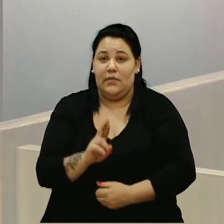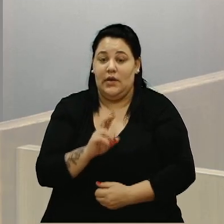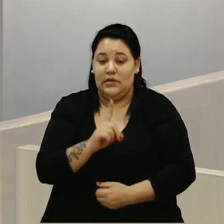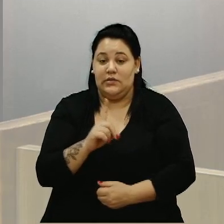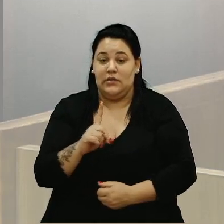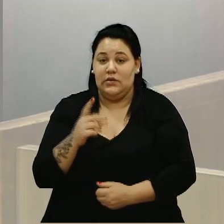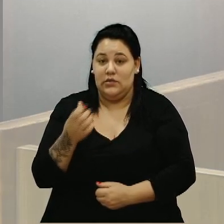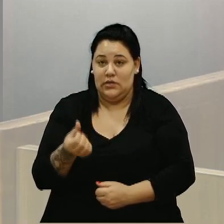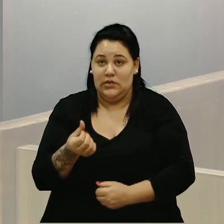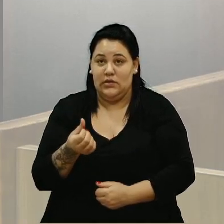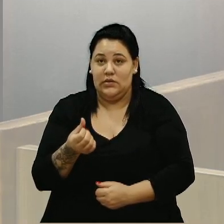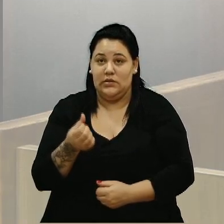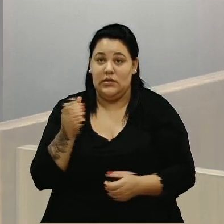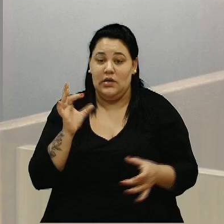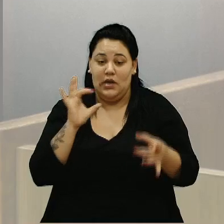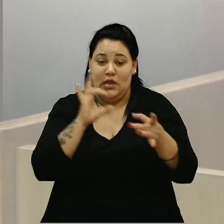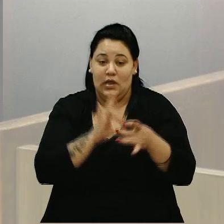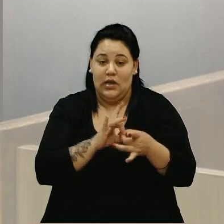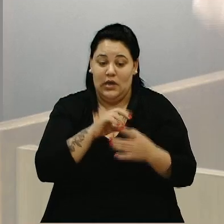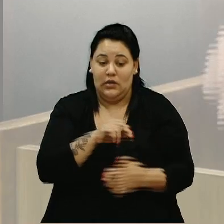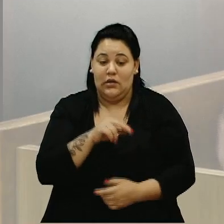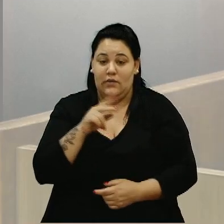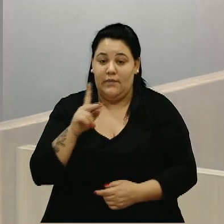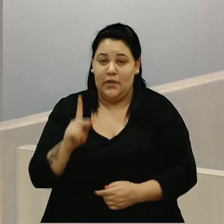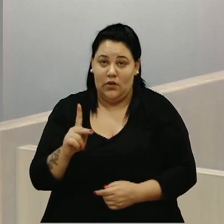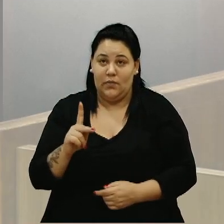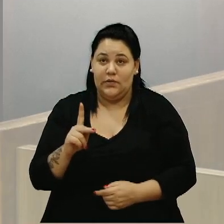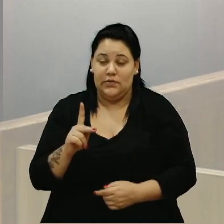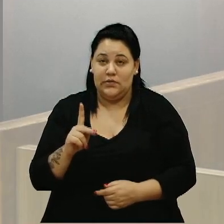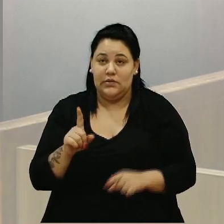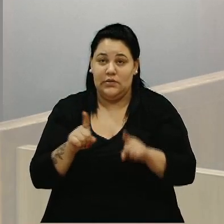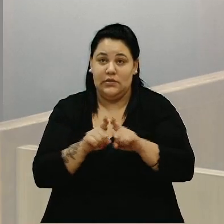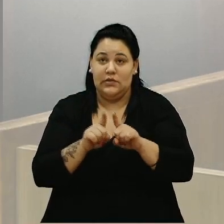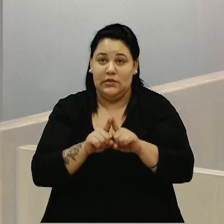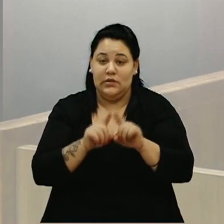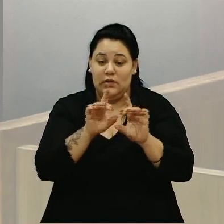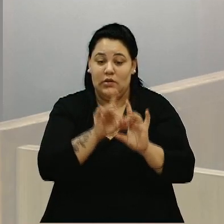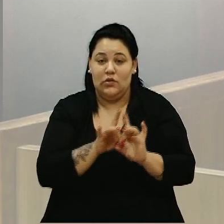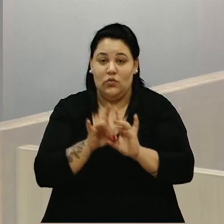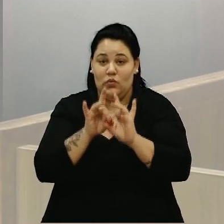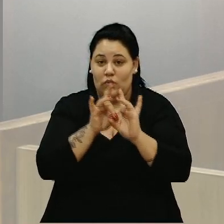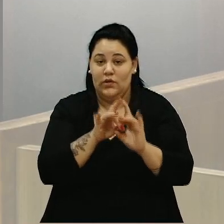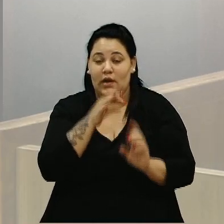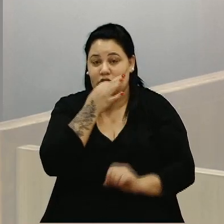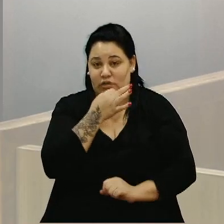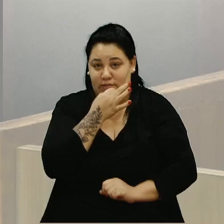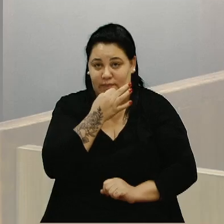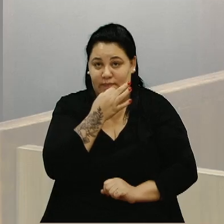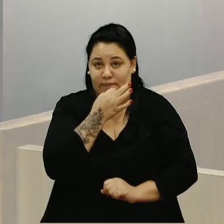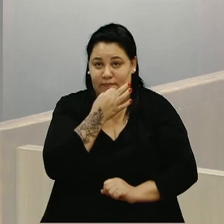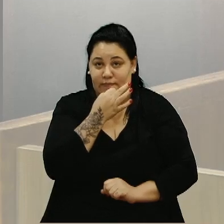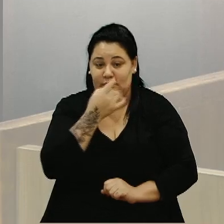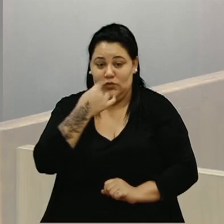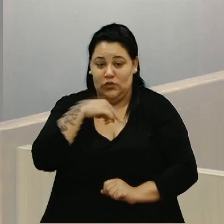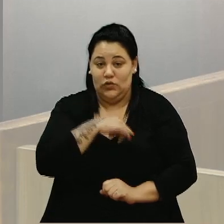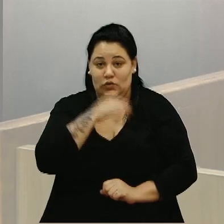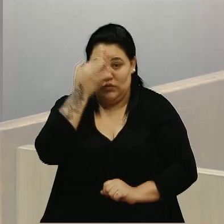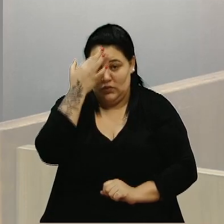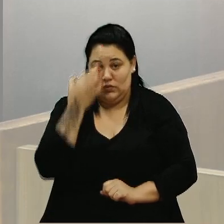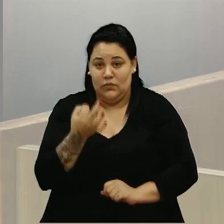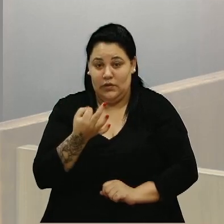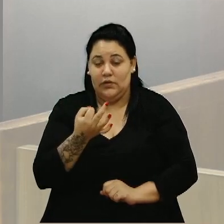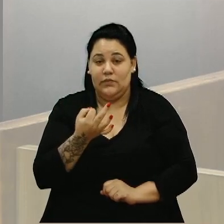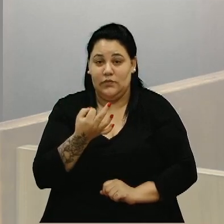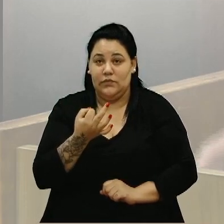BR-116, que liga Nova Petrópolis e liga Caxias do Sul, a gente entende que está